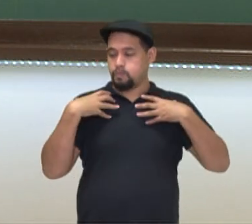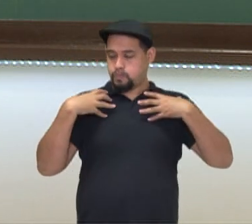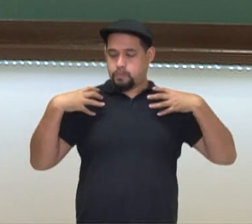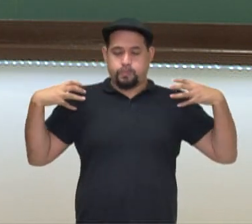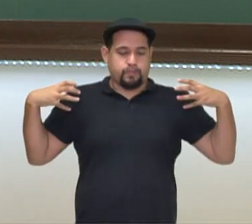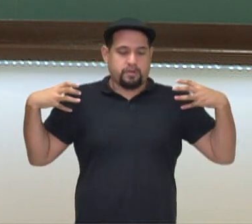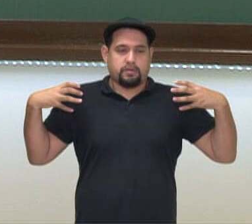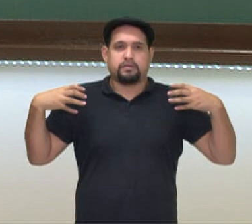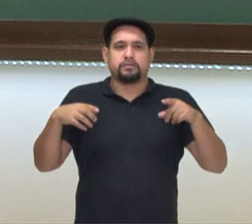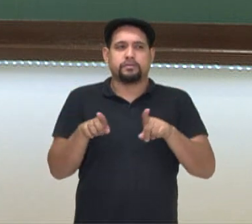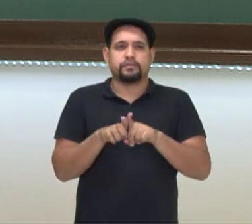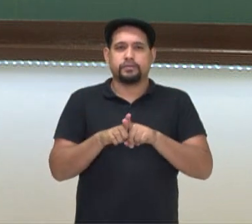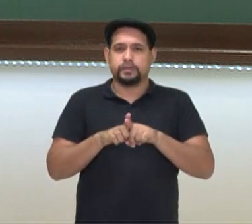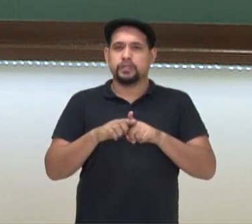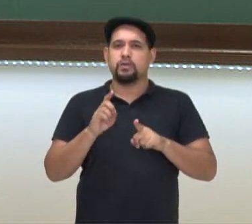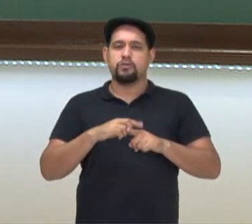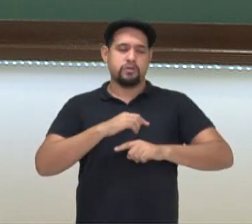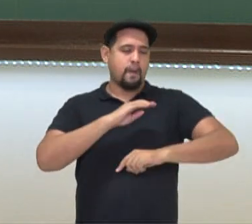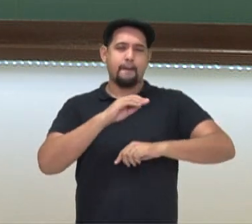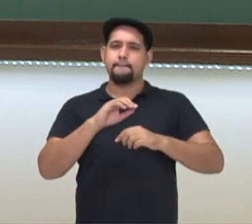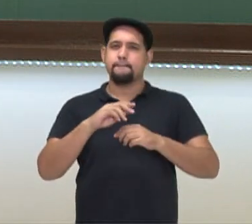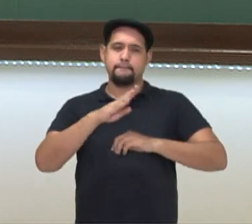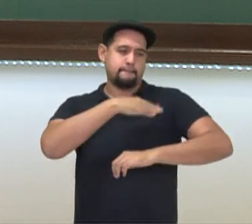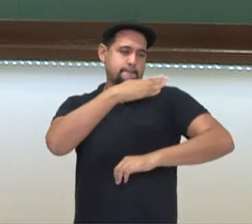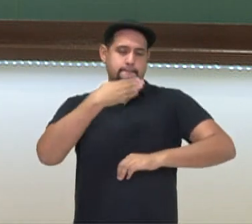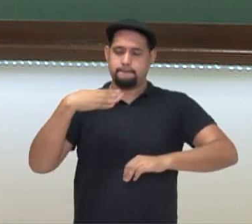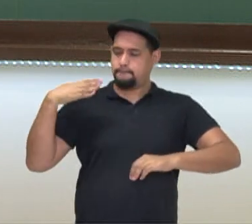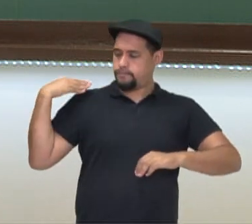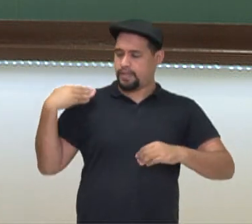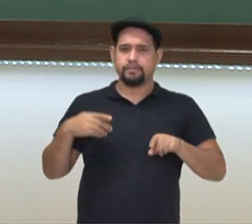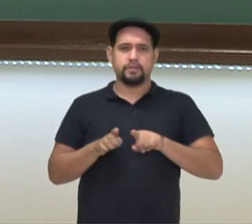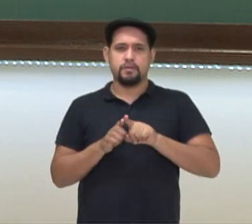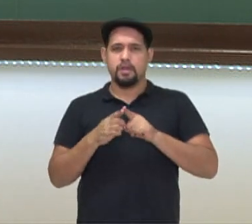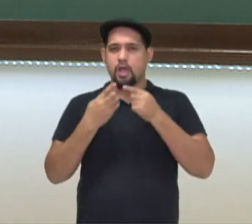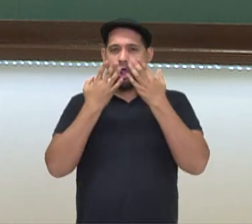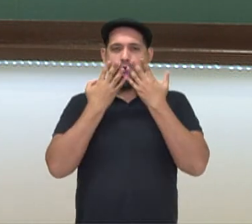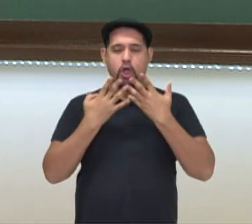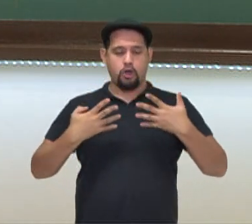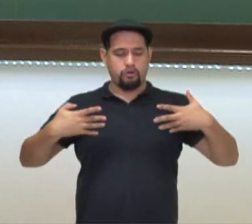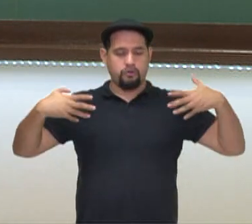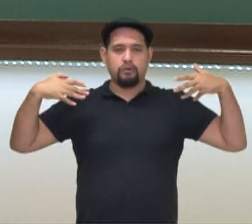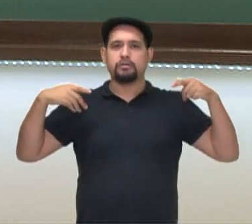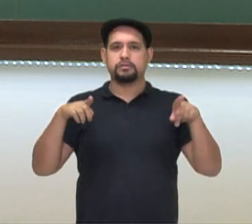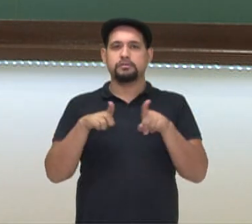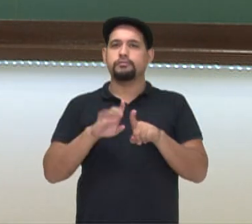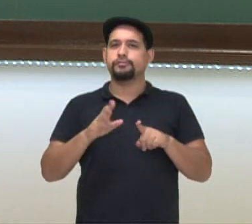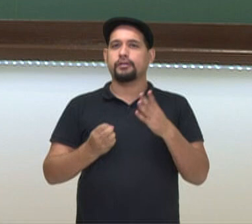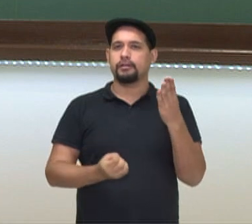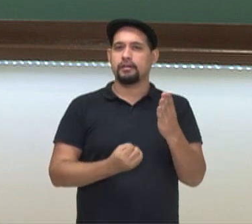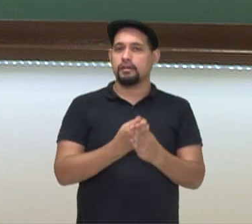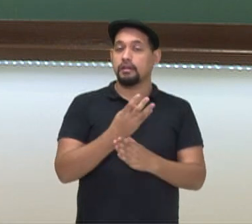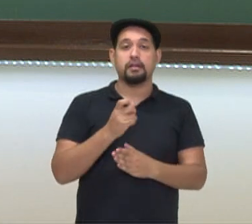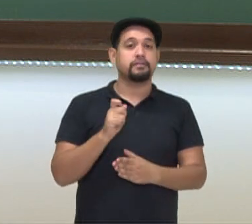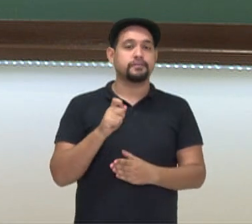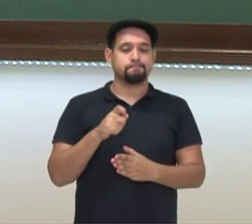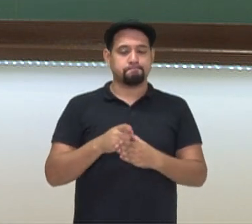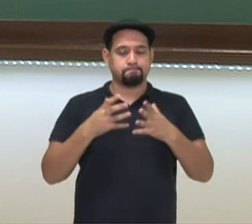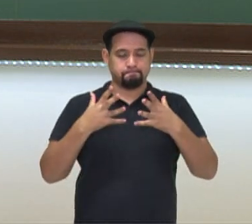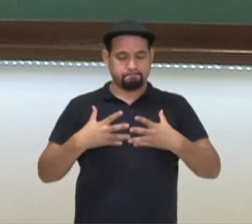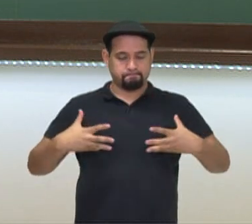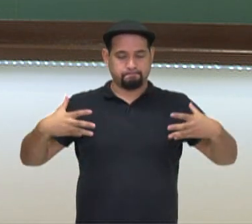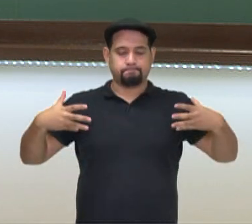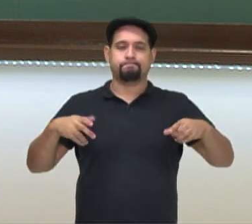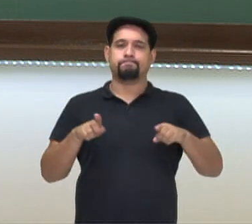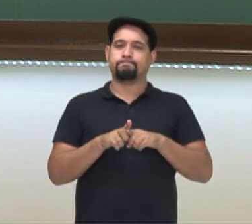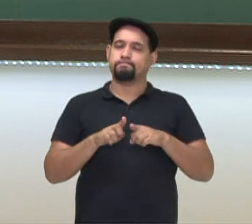ombreiras, túnicas, que são aqueles tecidos jogados no corpo, então também já criavam uma proporção maior